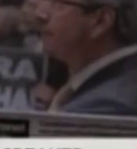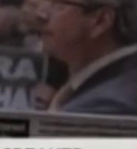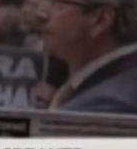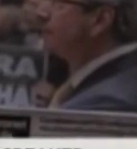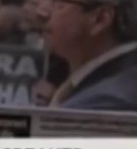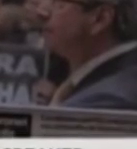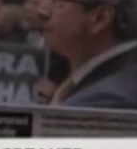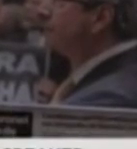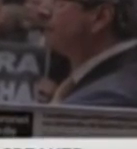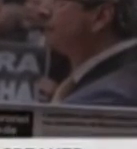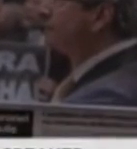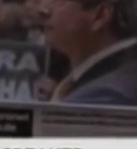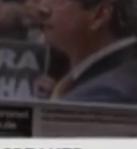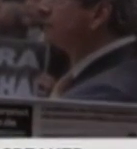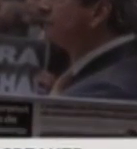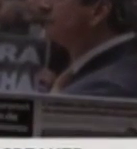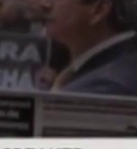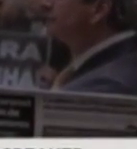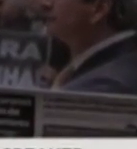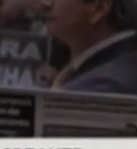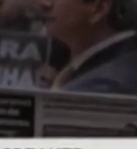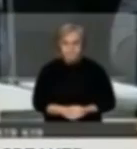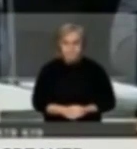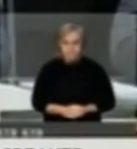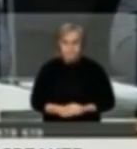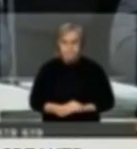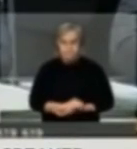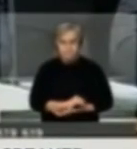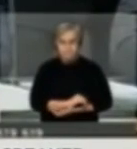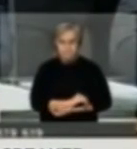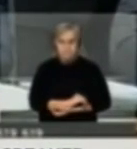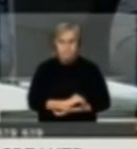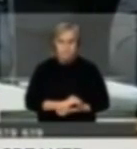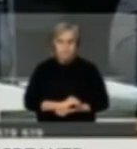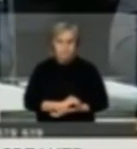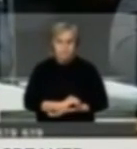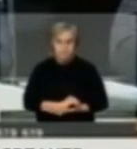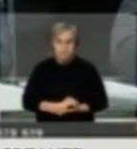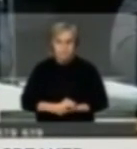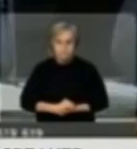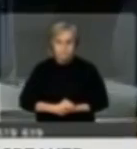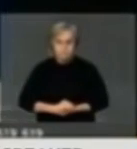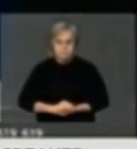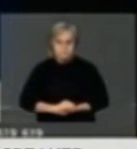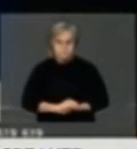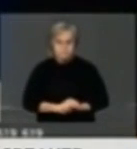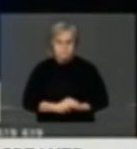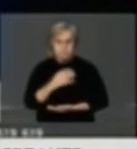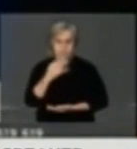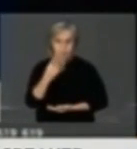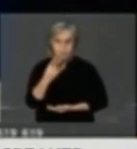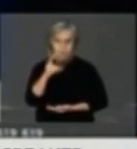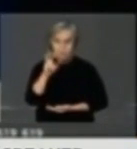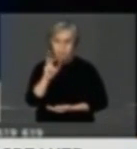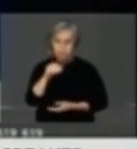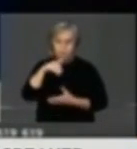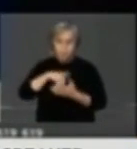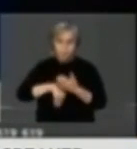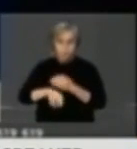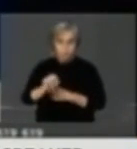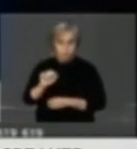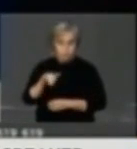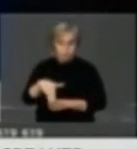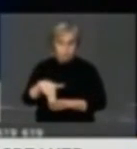por 8 anos e agora enfrenta prisão, agora que perdeu suas prerrogativas parlamentares. Os votos da Câmara